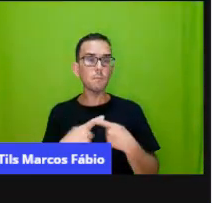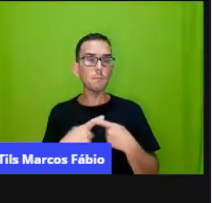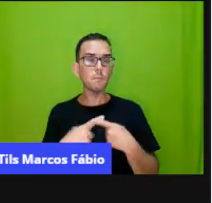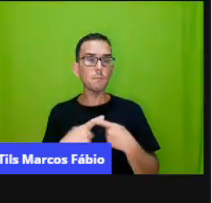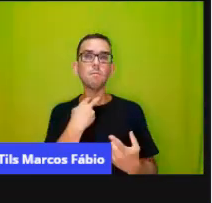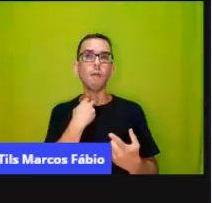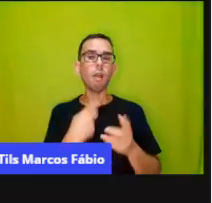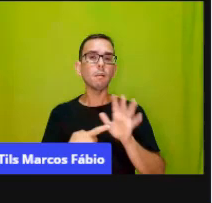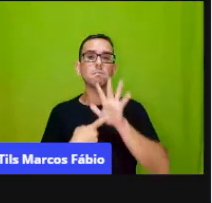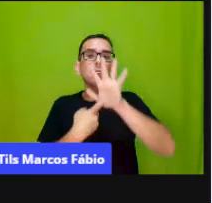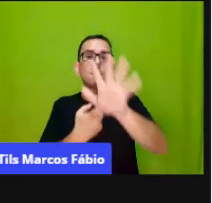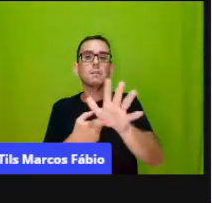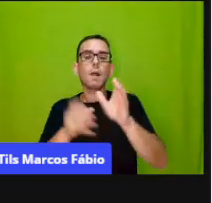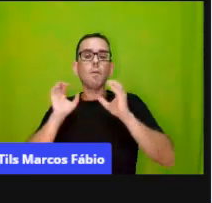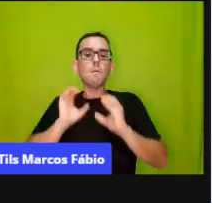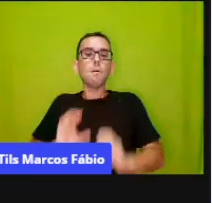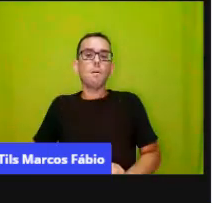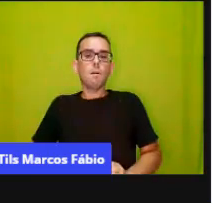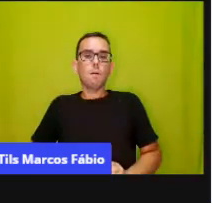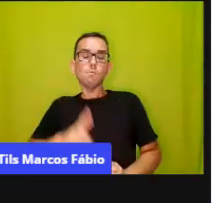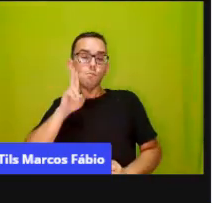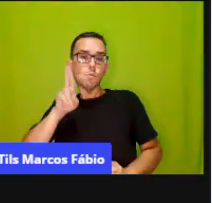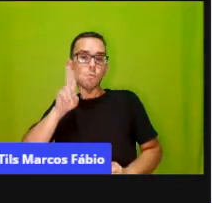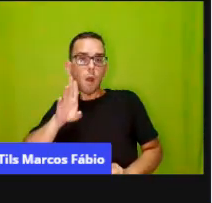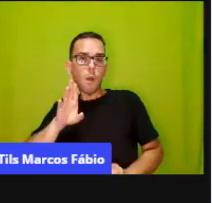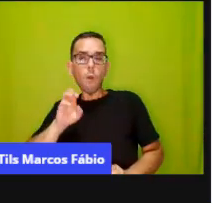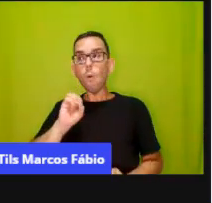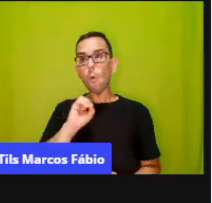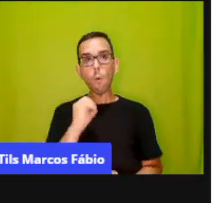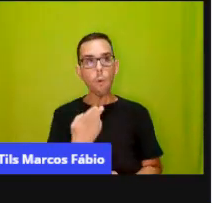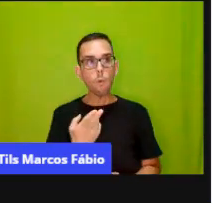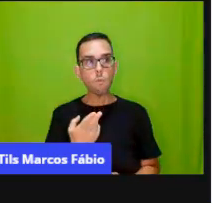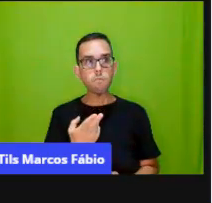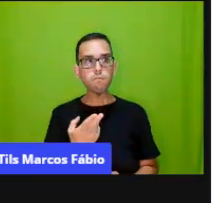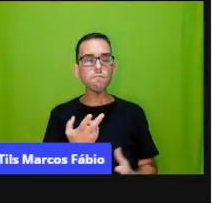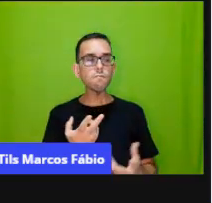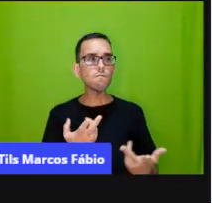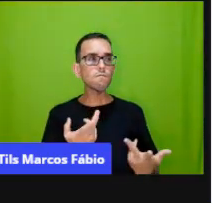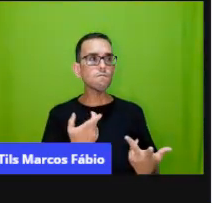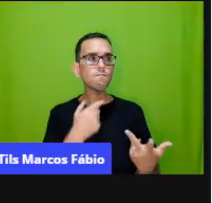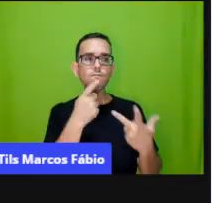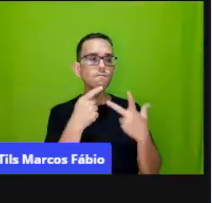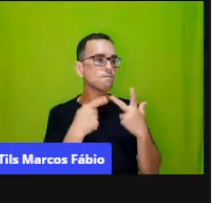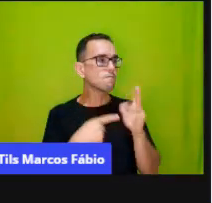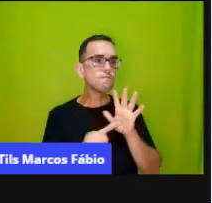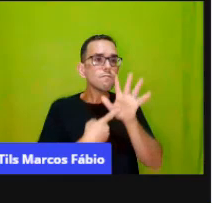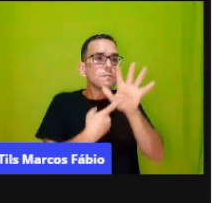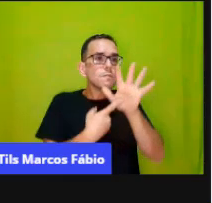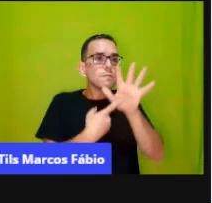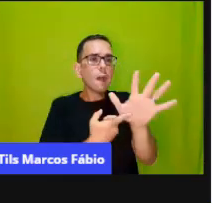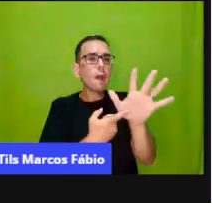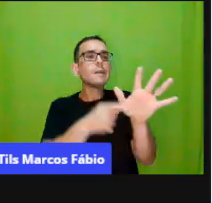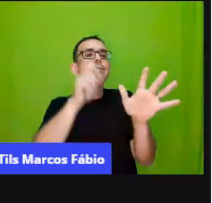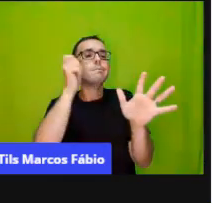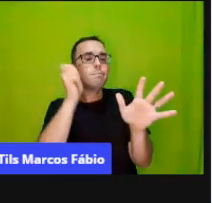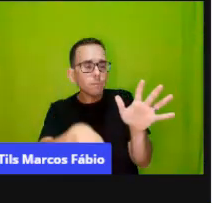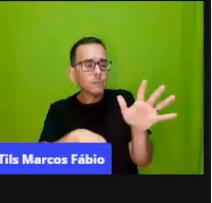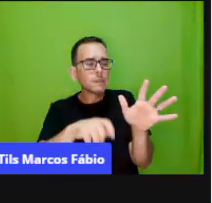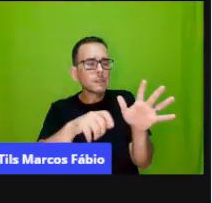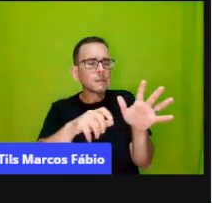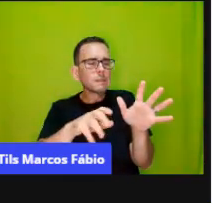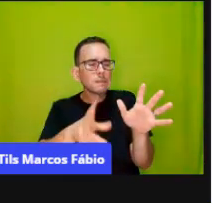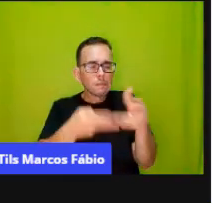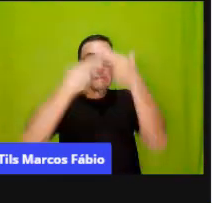os seus comportamentos nem naturais e nem vai apresentar vários comportamentos de frustração, como